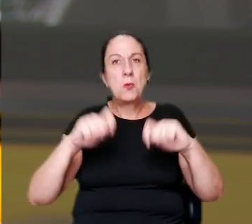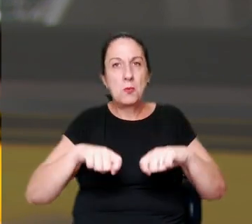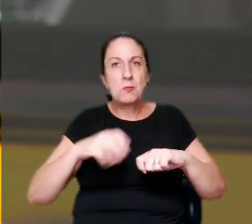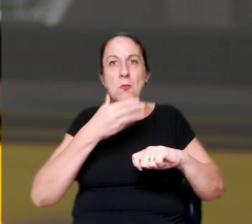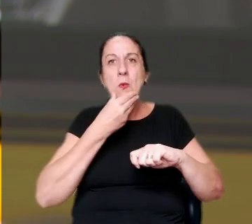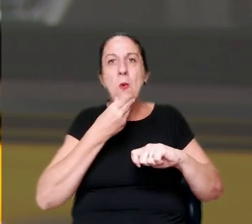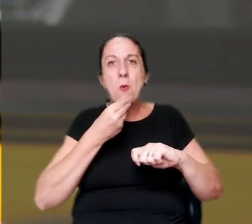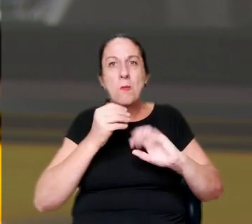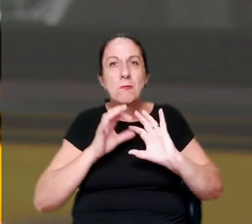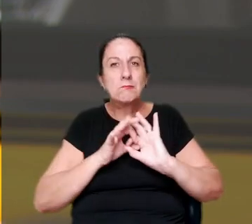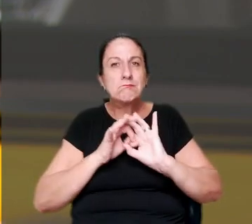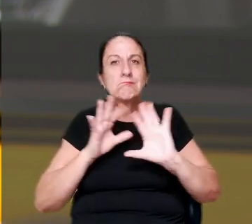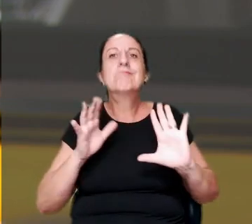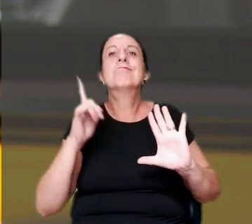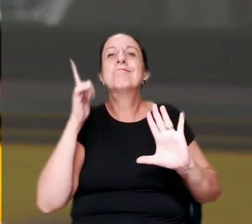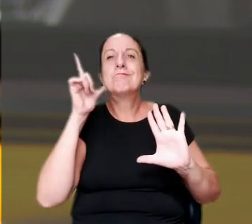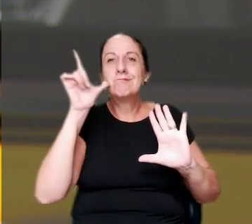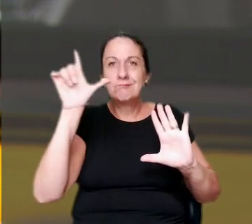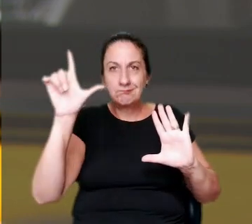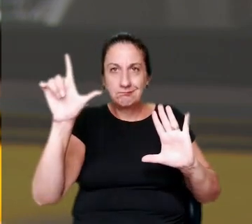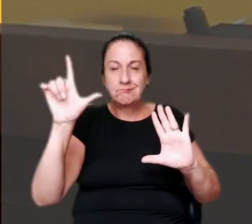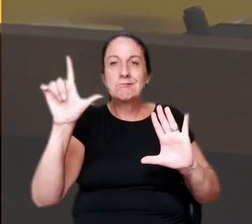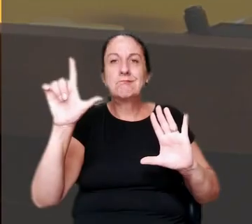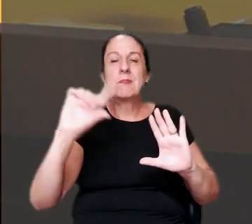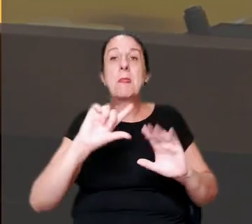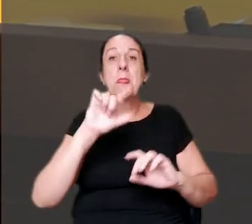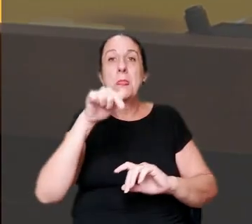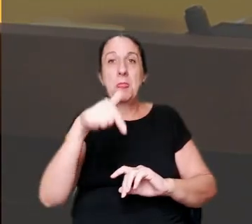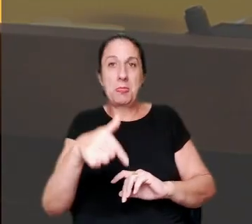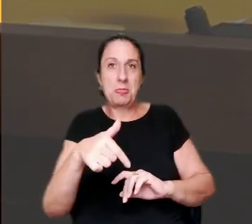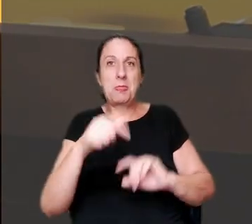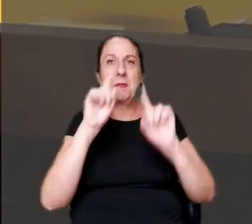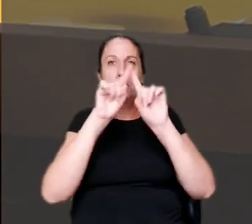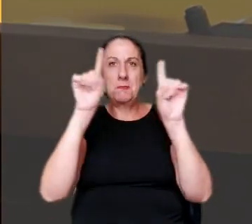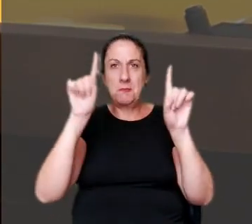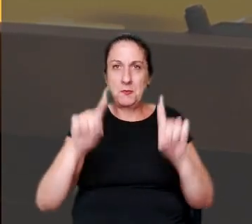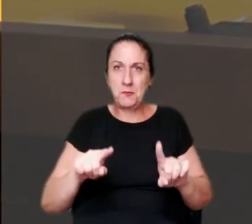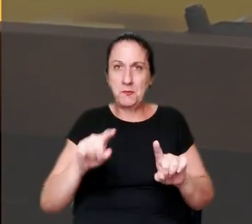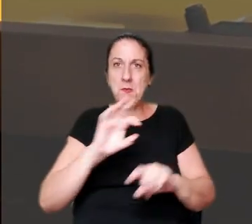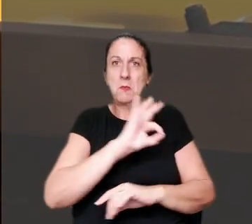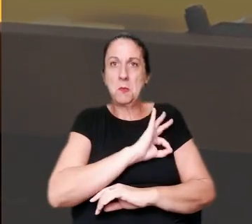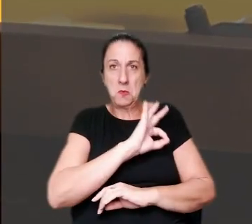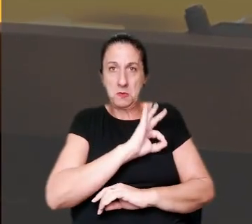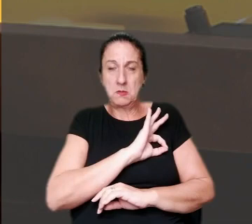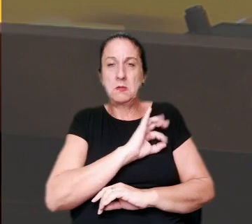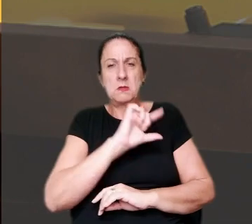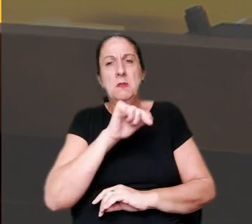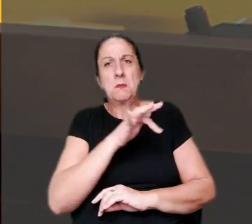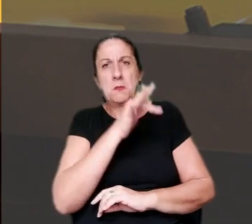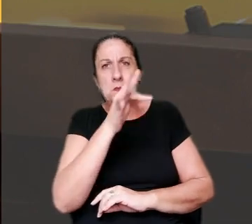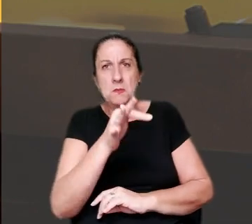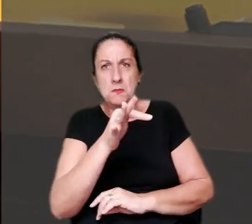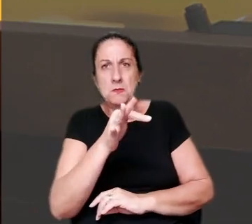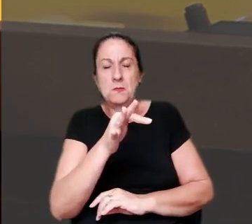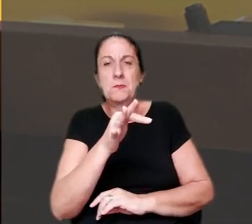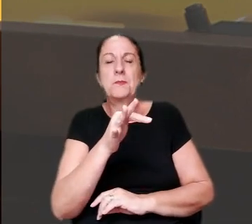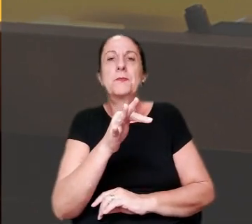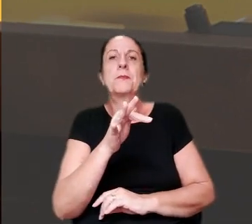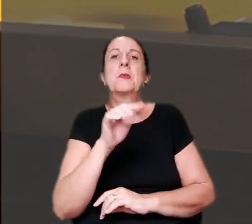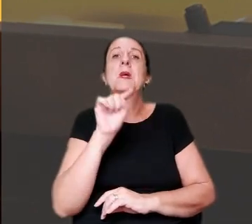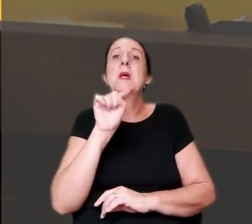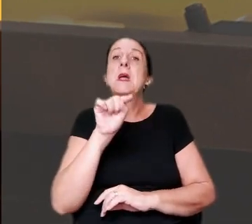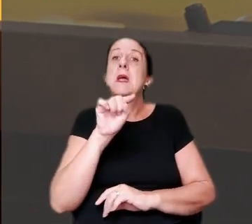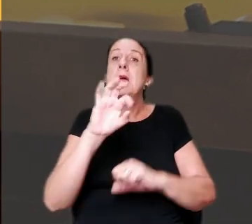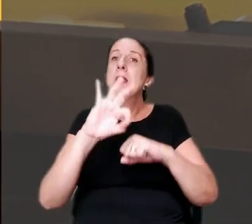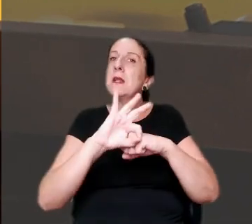condição de homem livre, que ele conseguiu. Inclusive, aí depois ele vai ser funcionário da polícia e tudo mais, e se torna